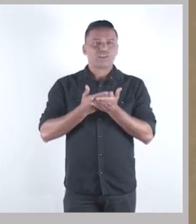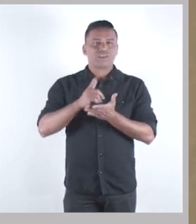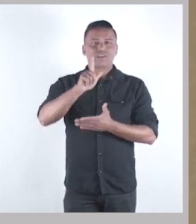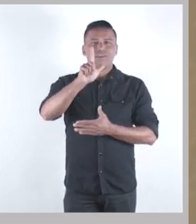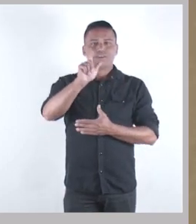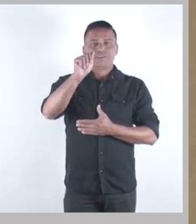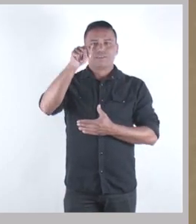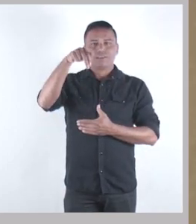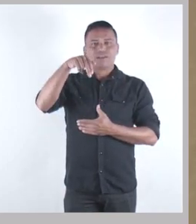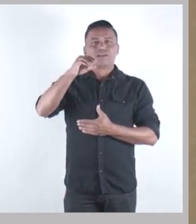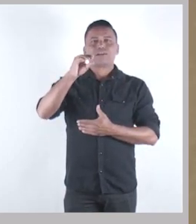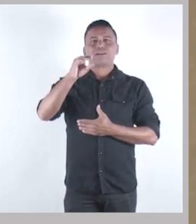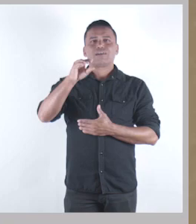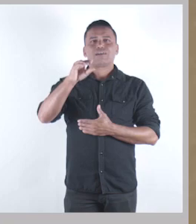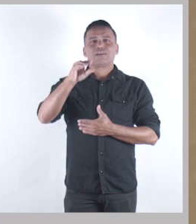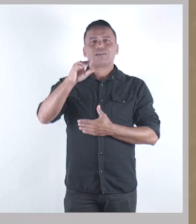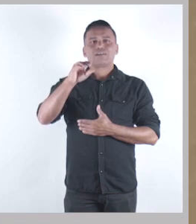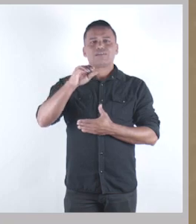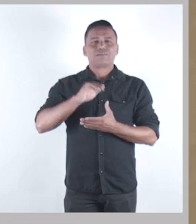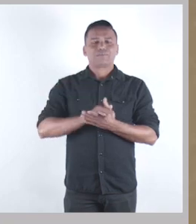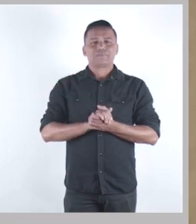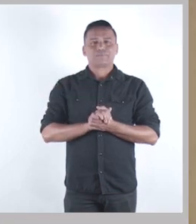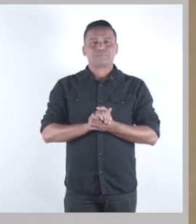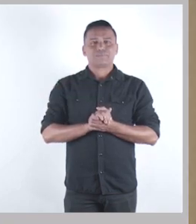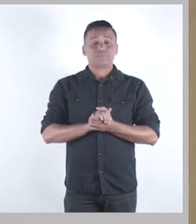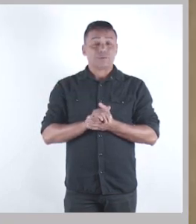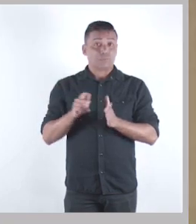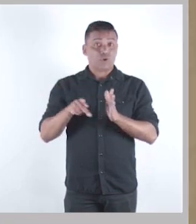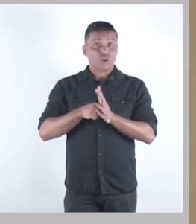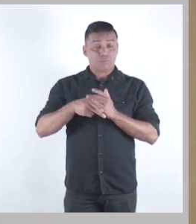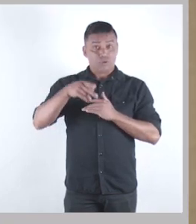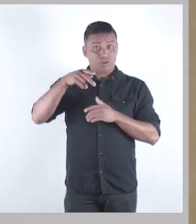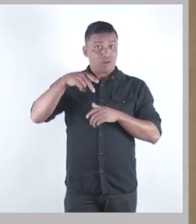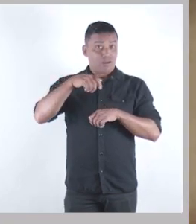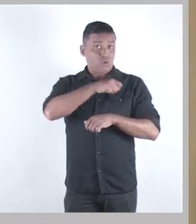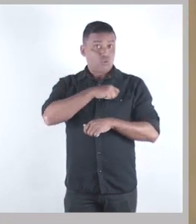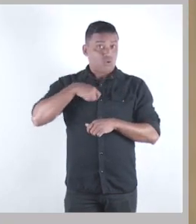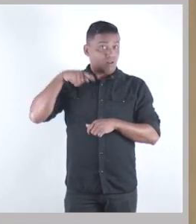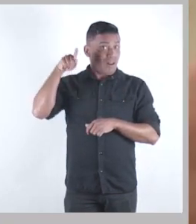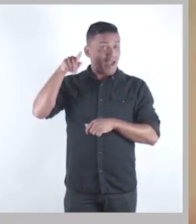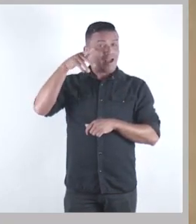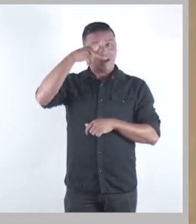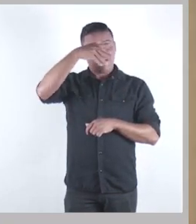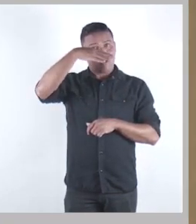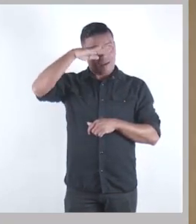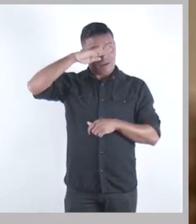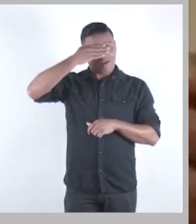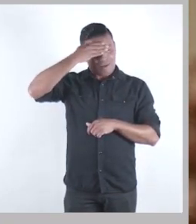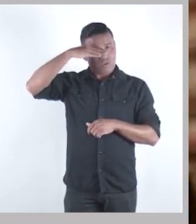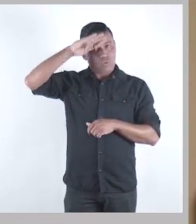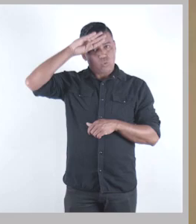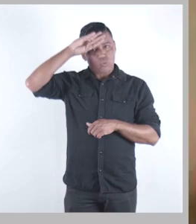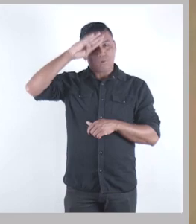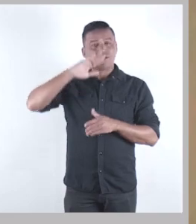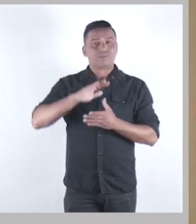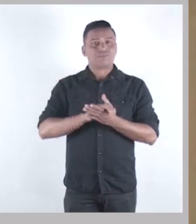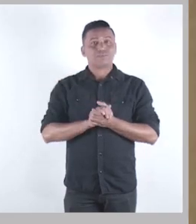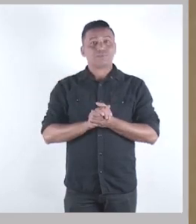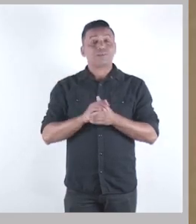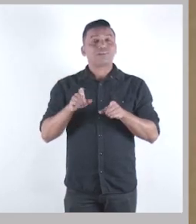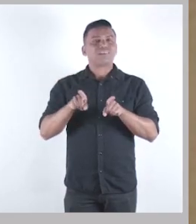foi o Miyakoto, foi o Alejo Carpentier, o cubano e o brasileiro, né? Daí, da vossa terra, Minas